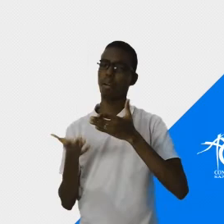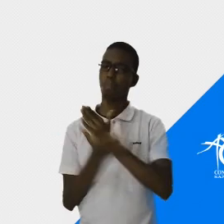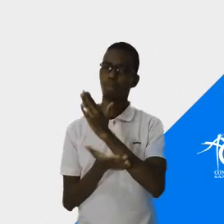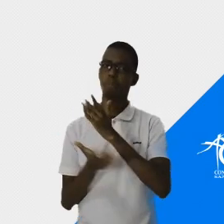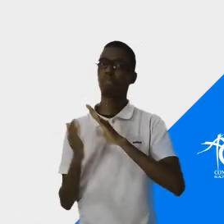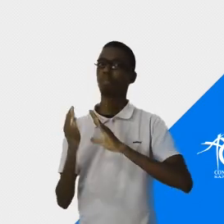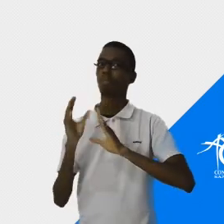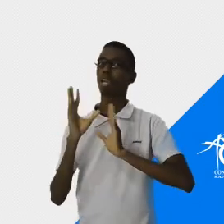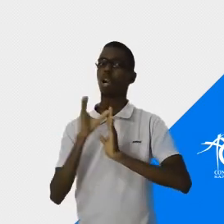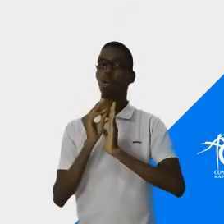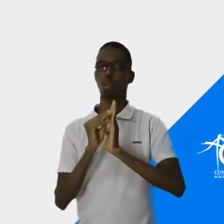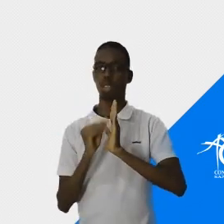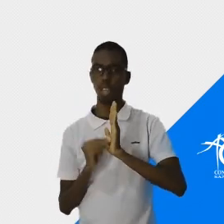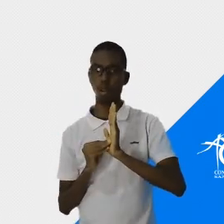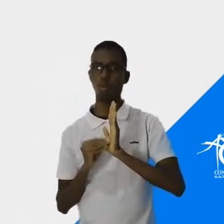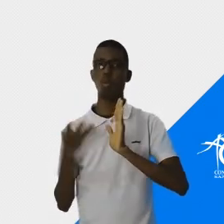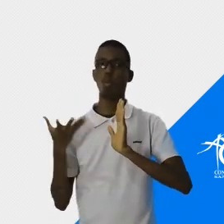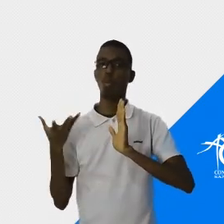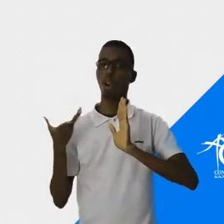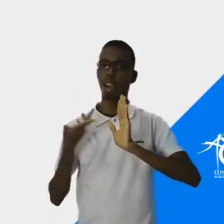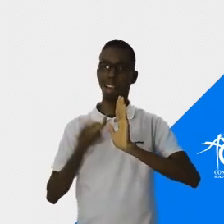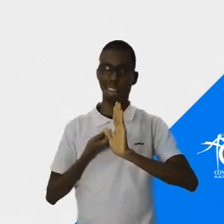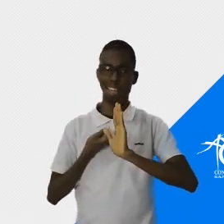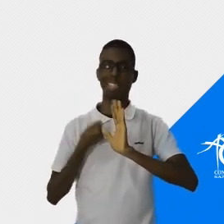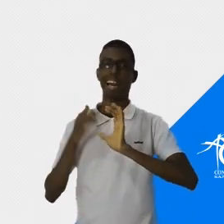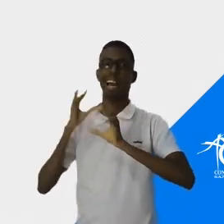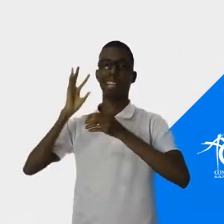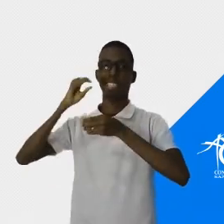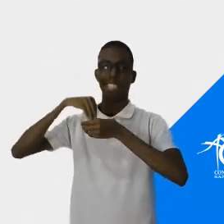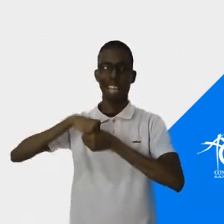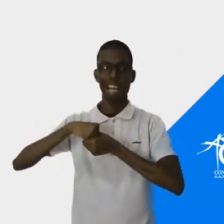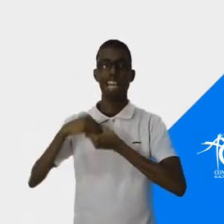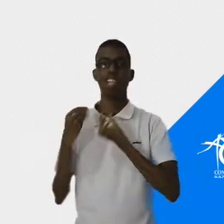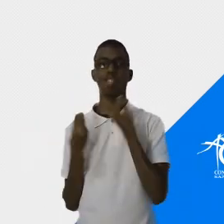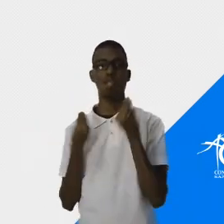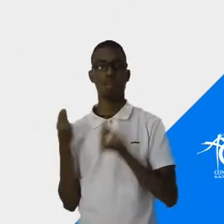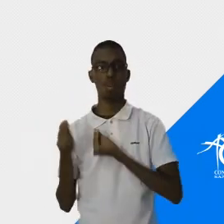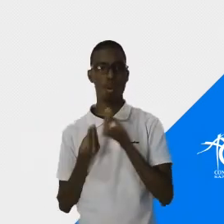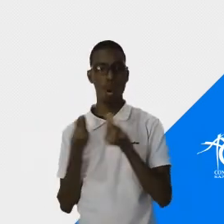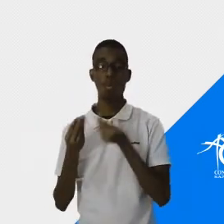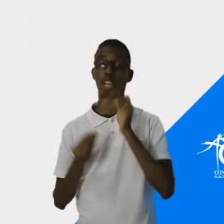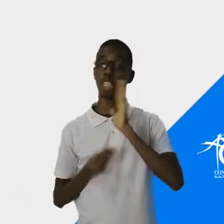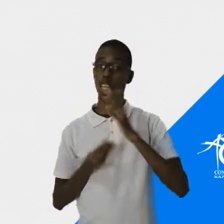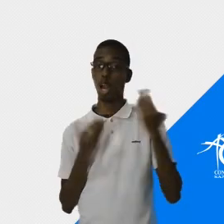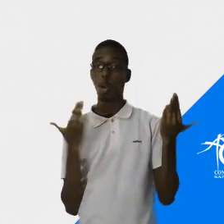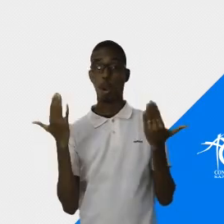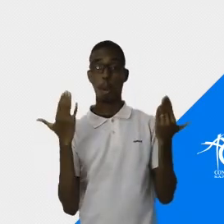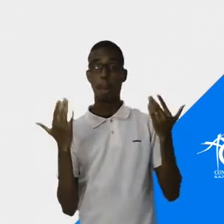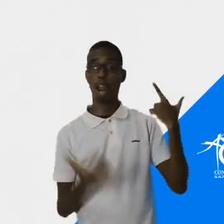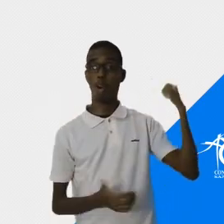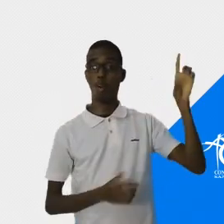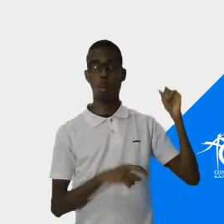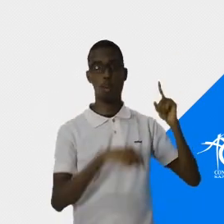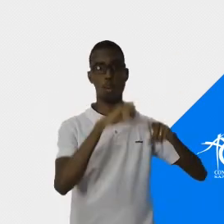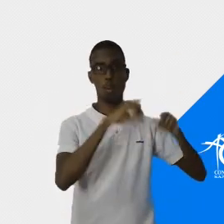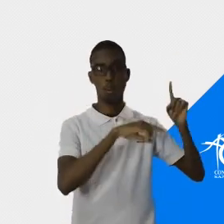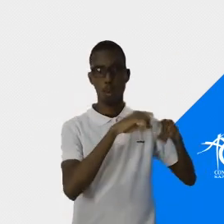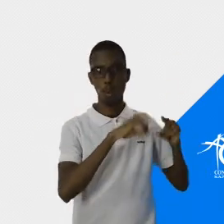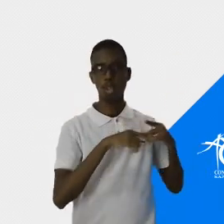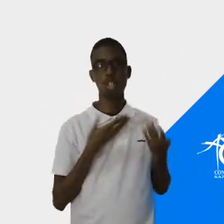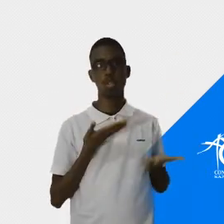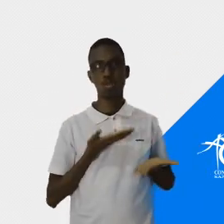dos itens, estrutura interna, validade fatorial, foi feito comparação com outros instrumentos, estudos avançados, alguns